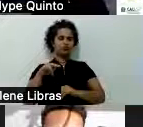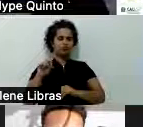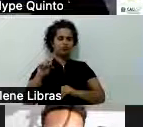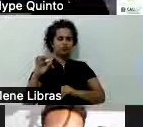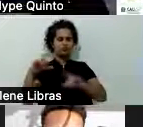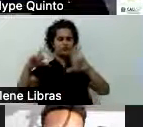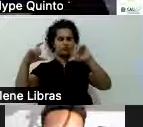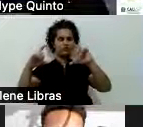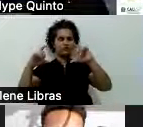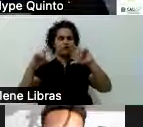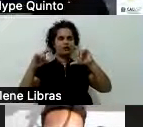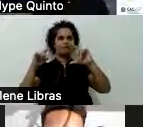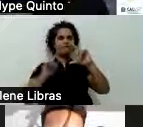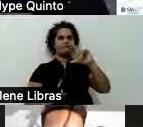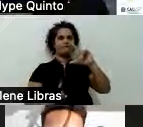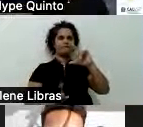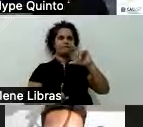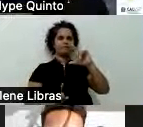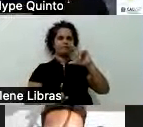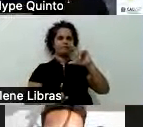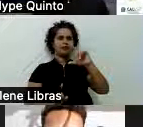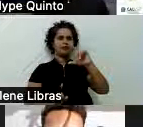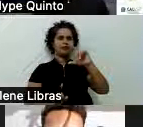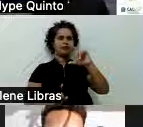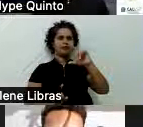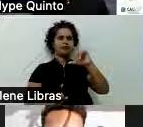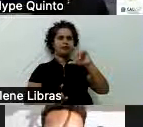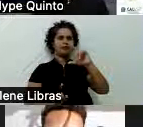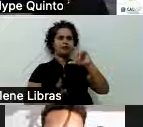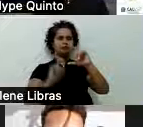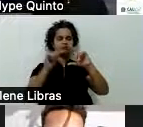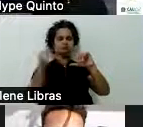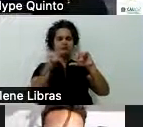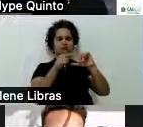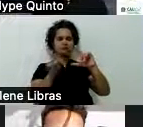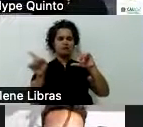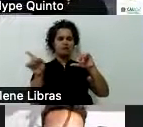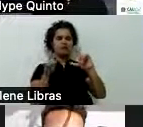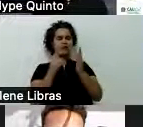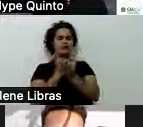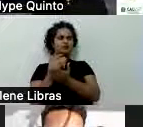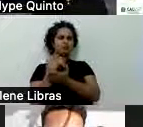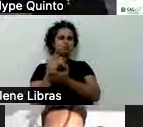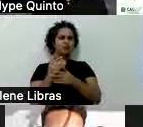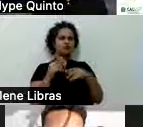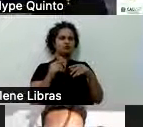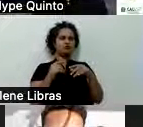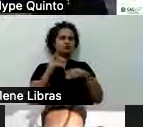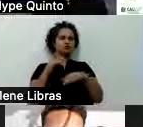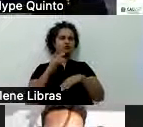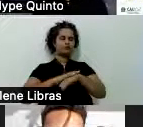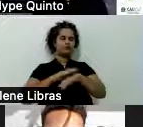eixo vertical ilustra essas intervenções foram iniciadas de cima para baixo ou de baixo para cima, e